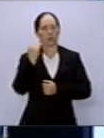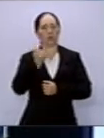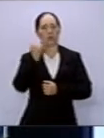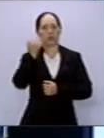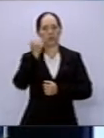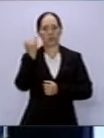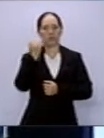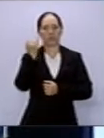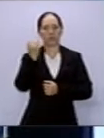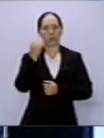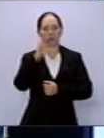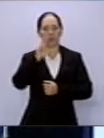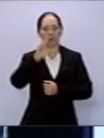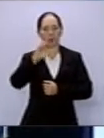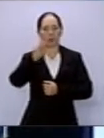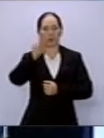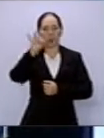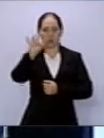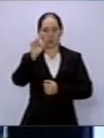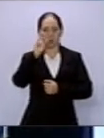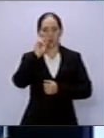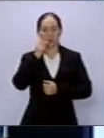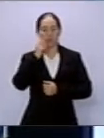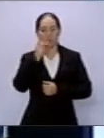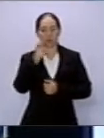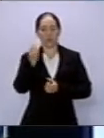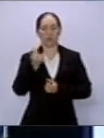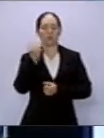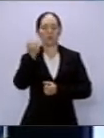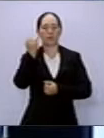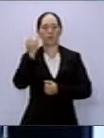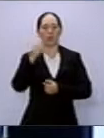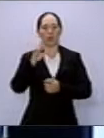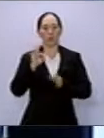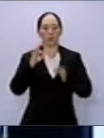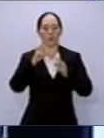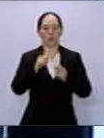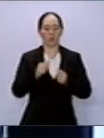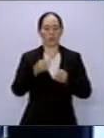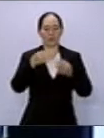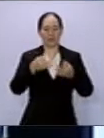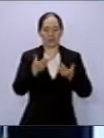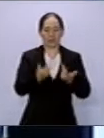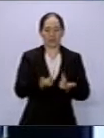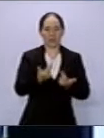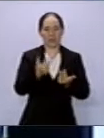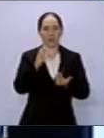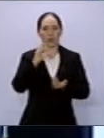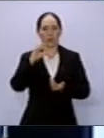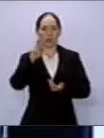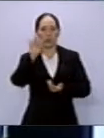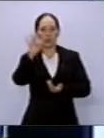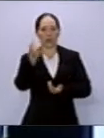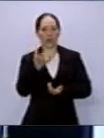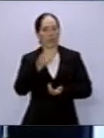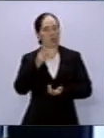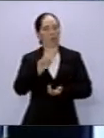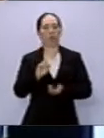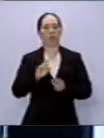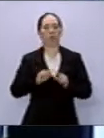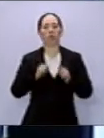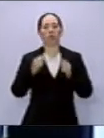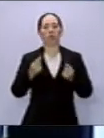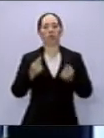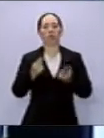importante na visão na visão da Cut não está absolutamente ainda nos conformes essa essa isso Esse